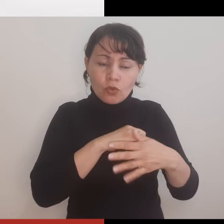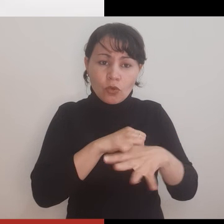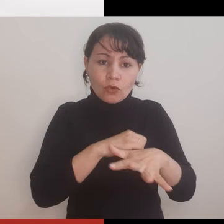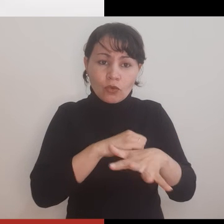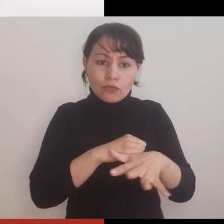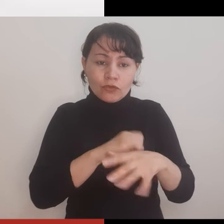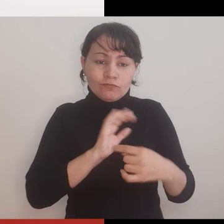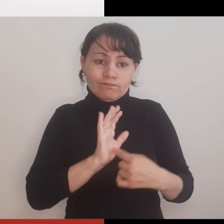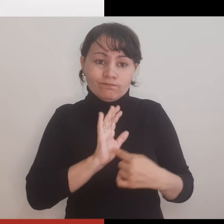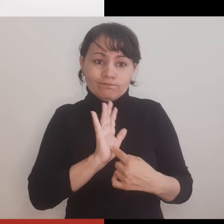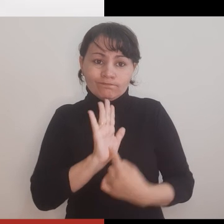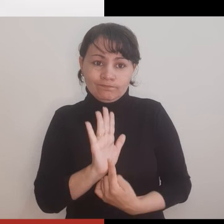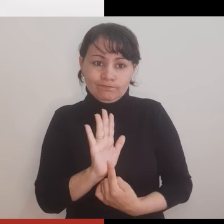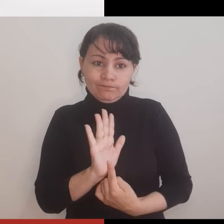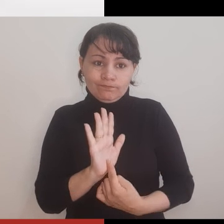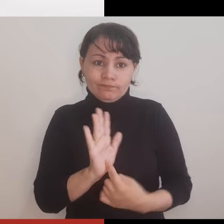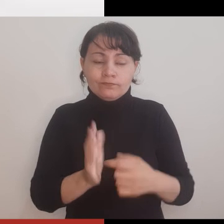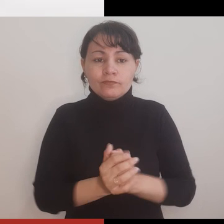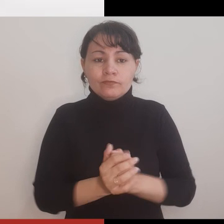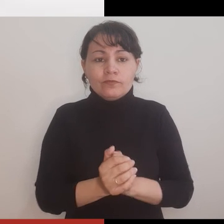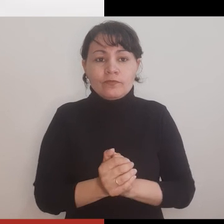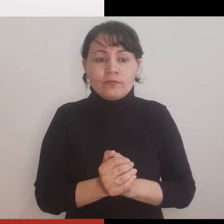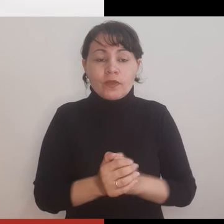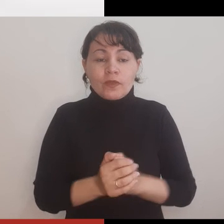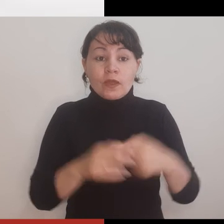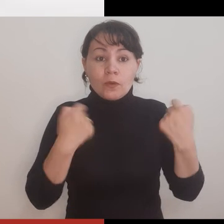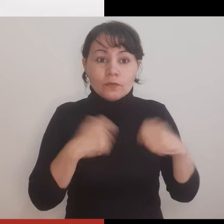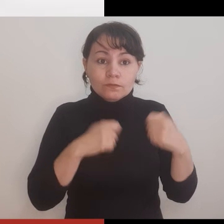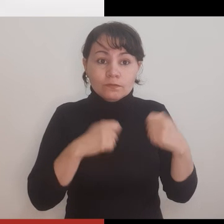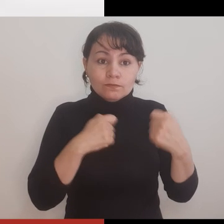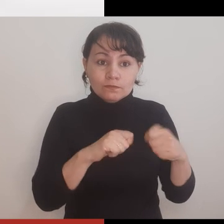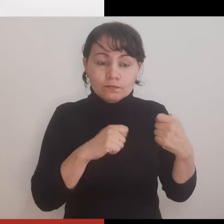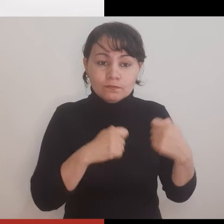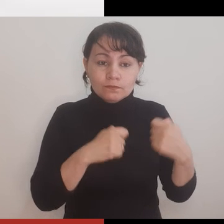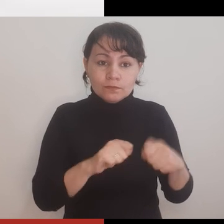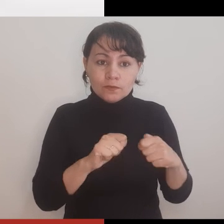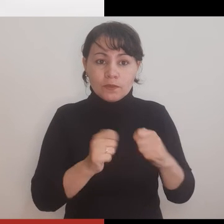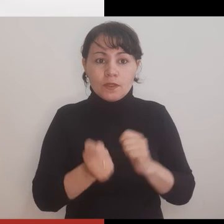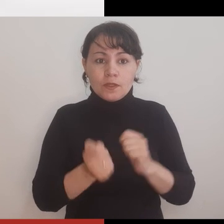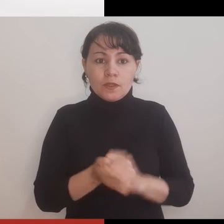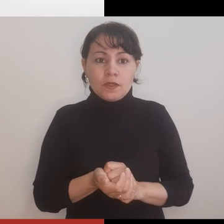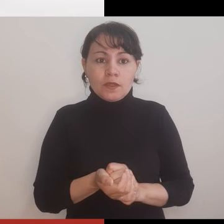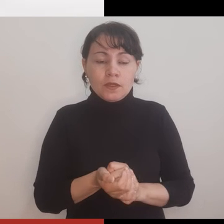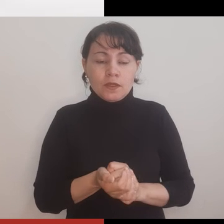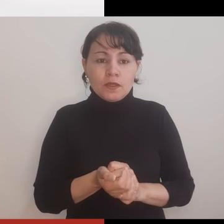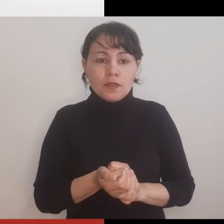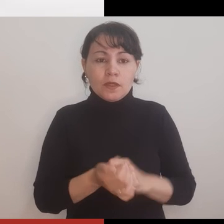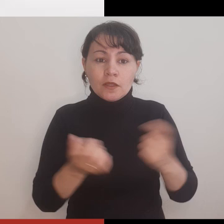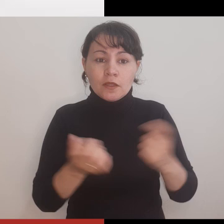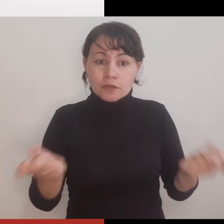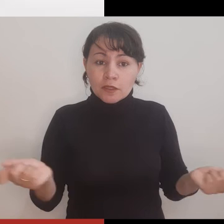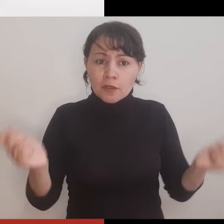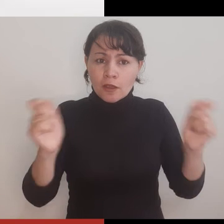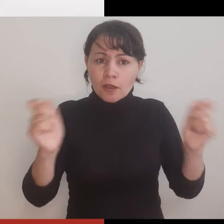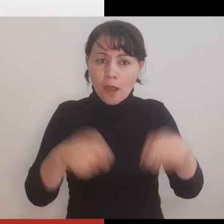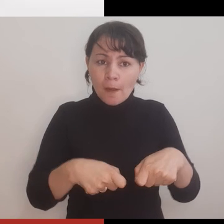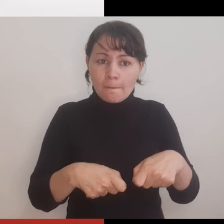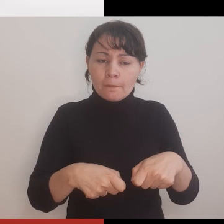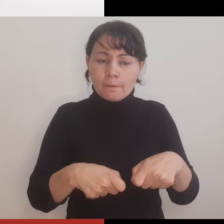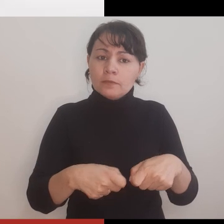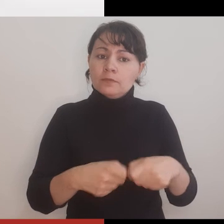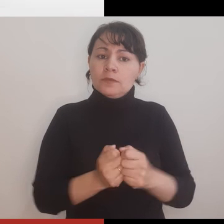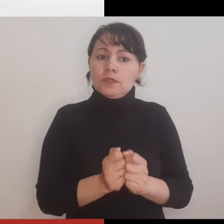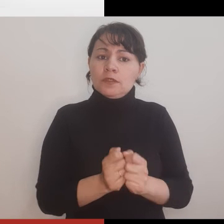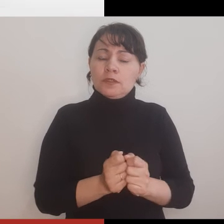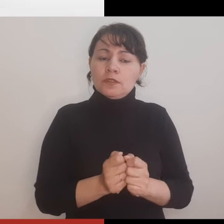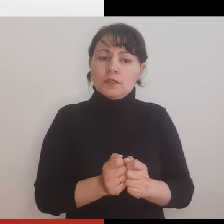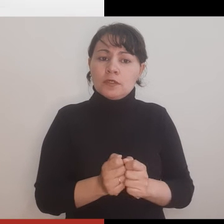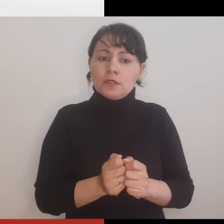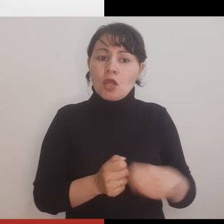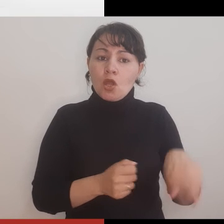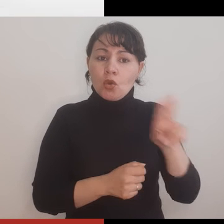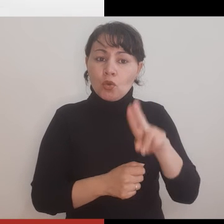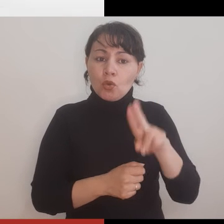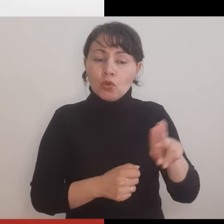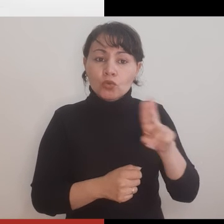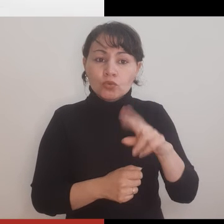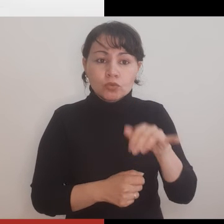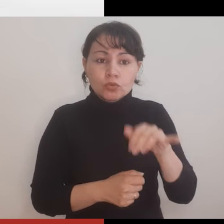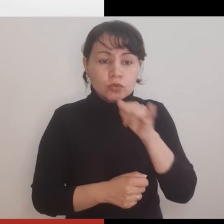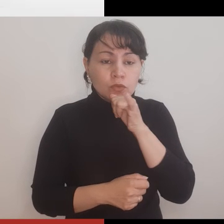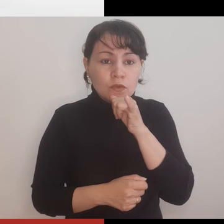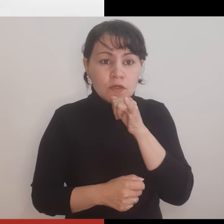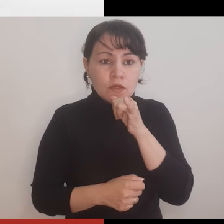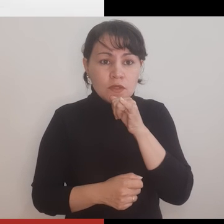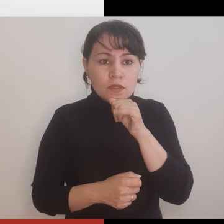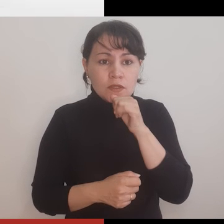né? A necessidade de capacitações, e aí o uso, por exemplo,